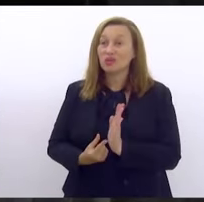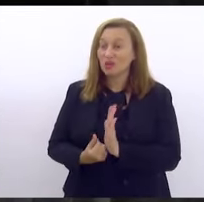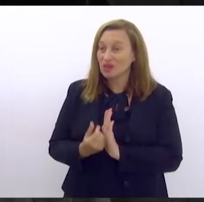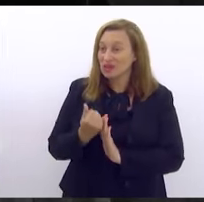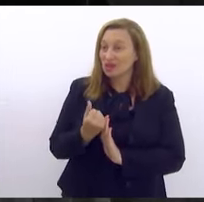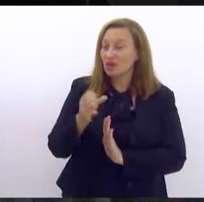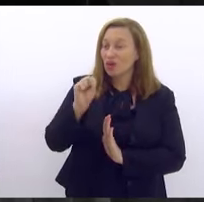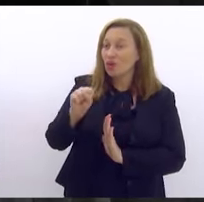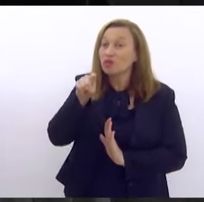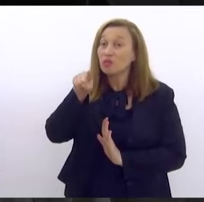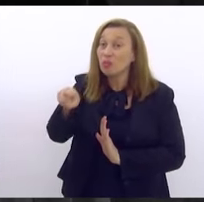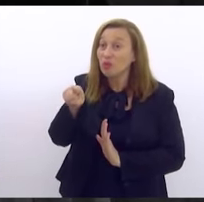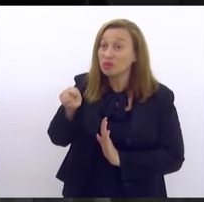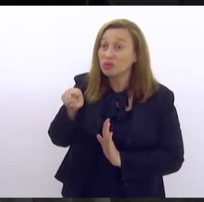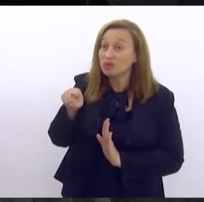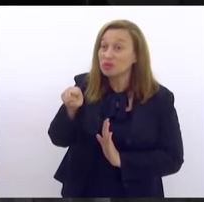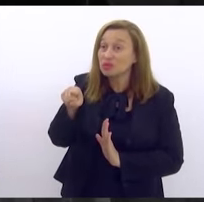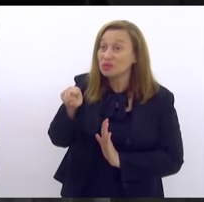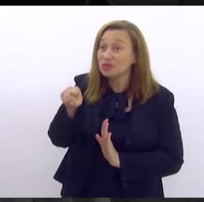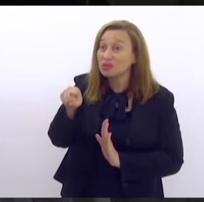de